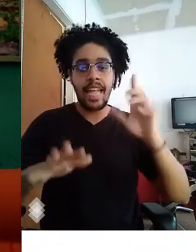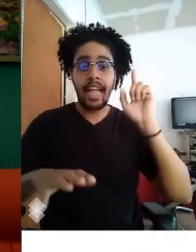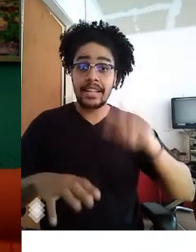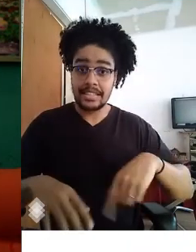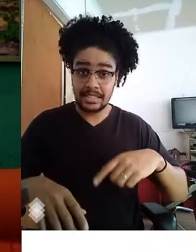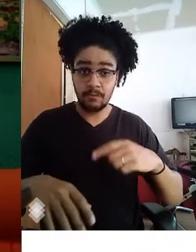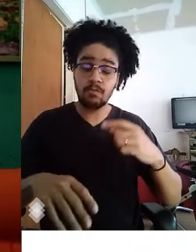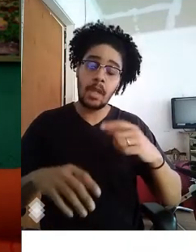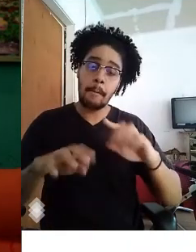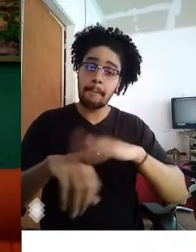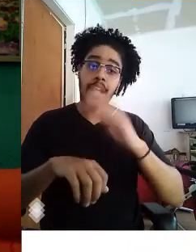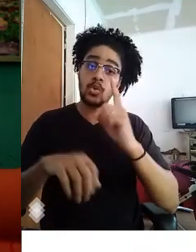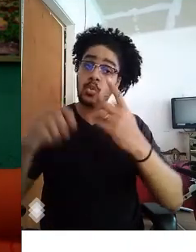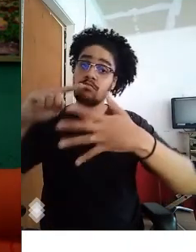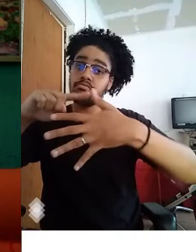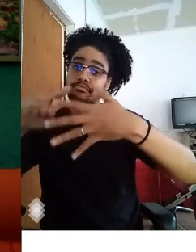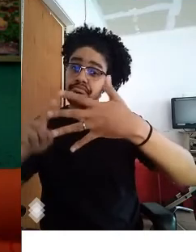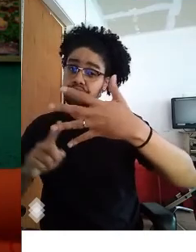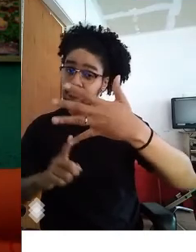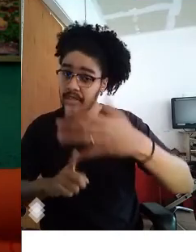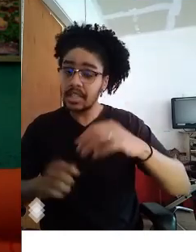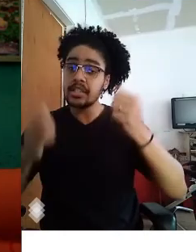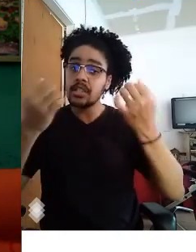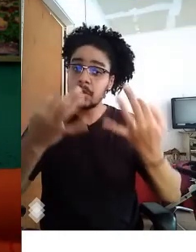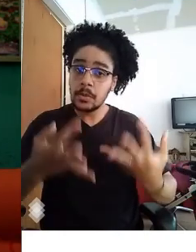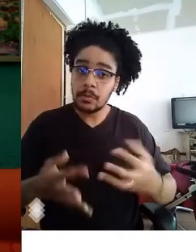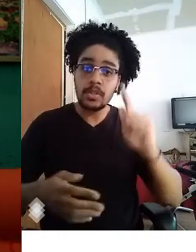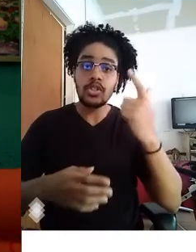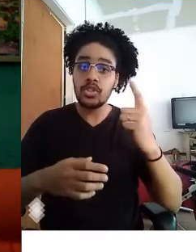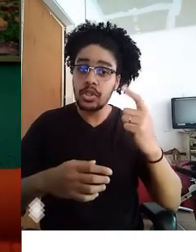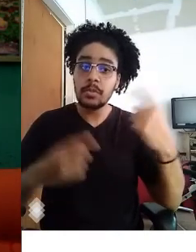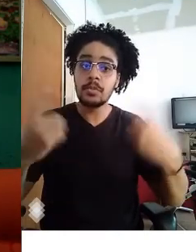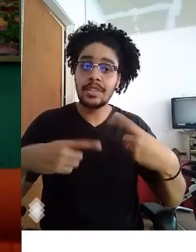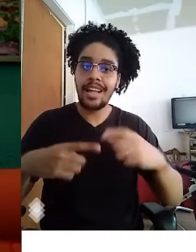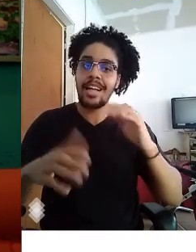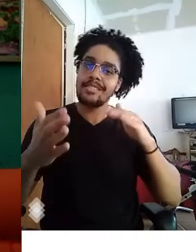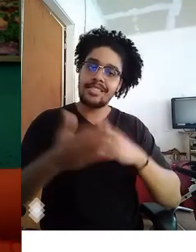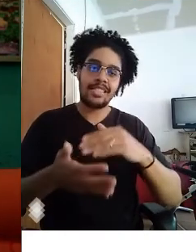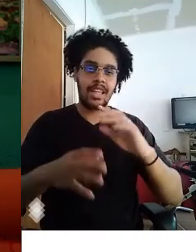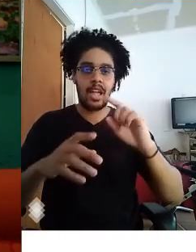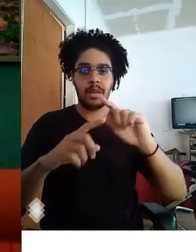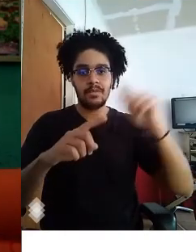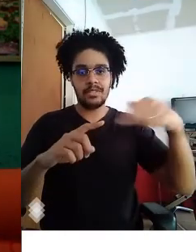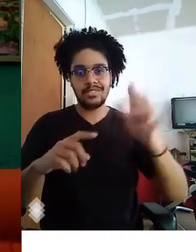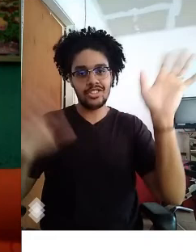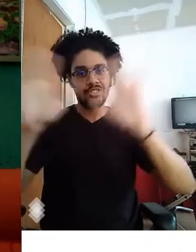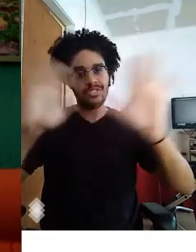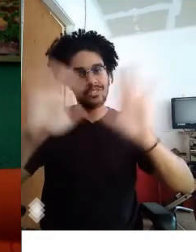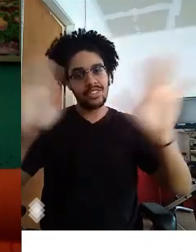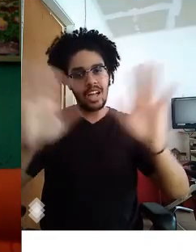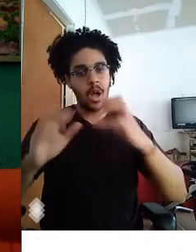Unidos-China, utilizando a pandemia do coronavírus como um elemento que explica um pouco desta